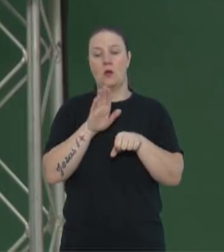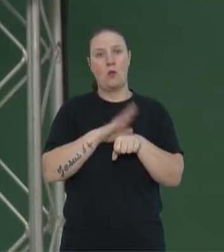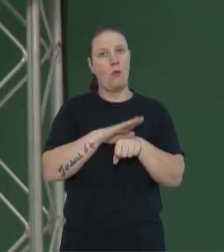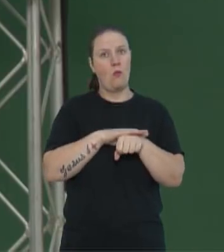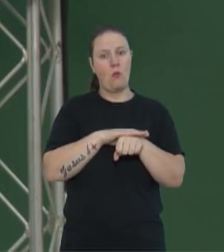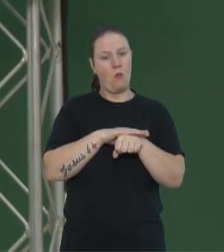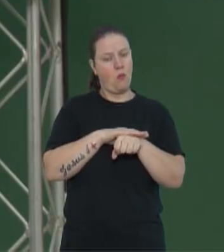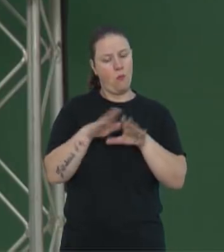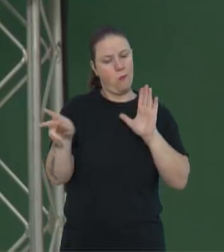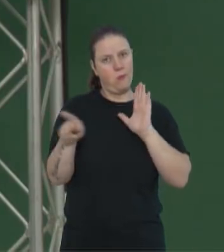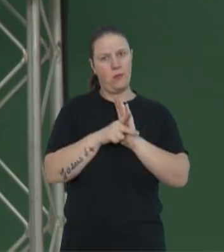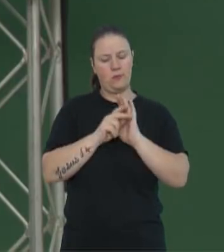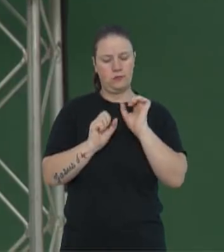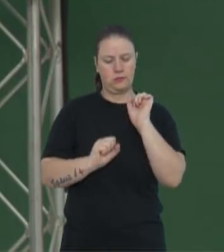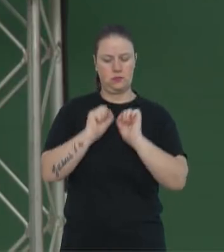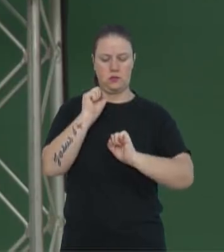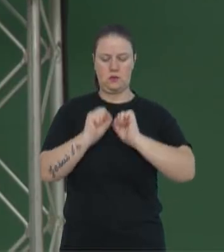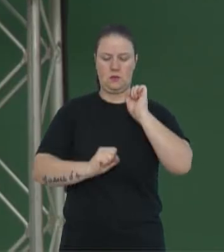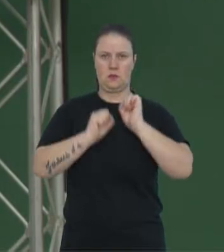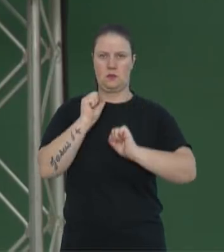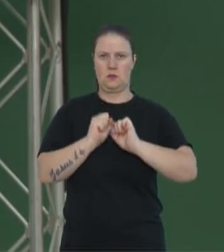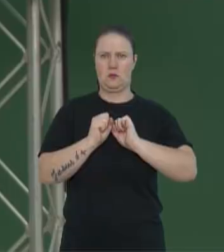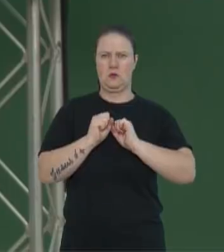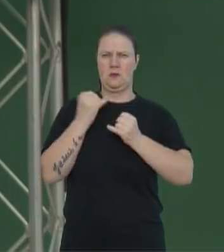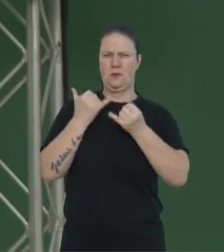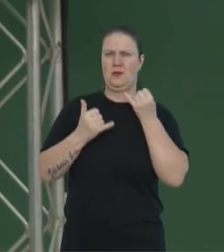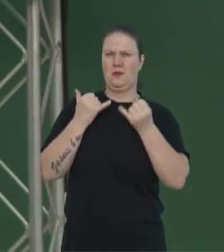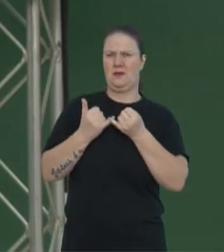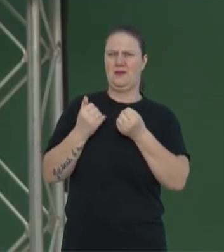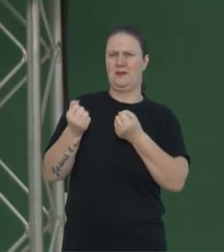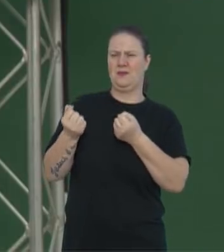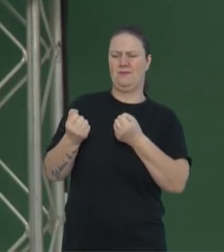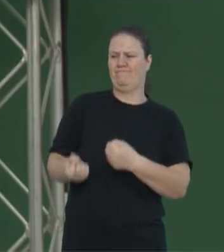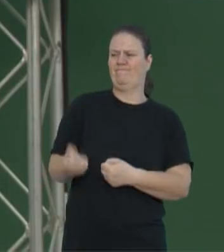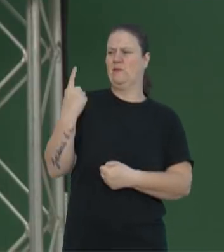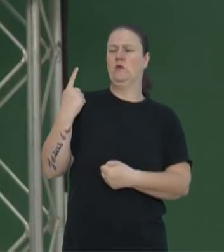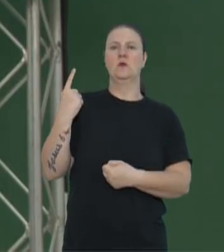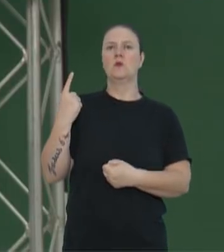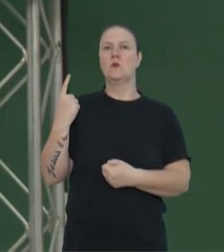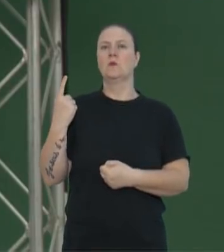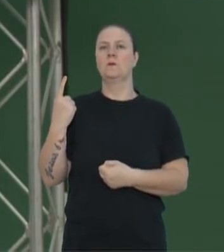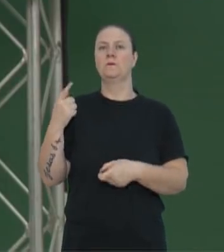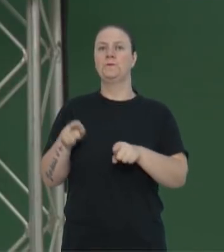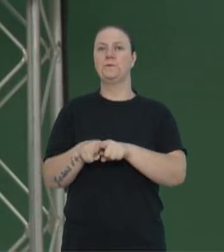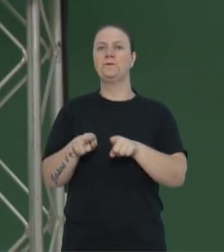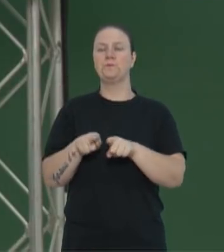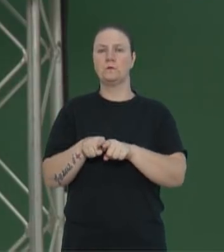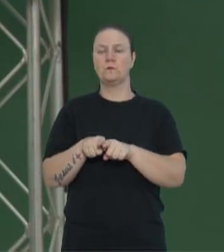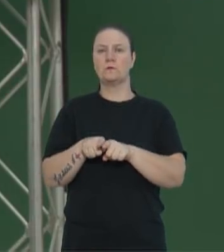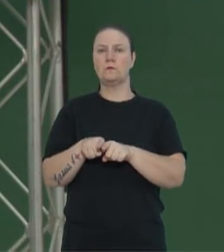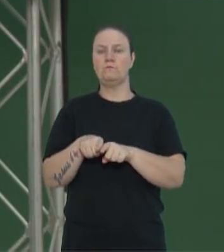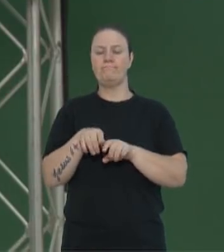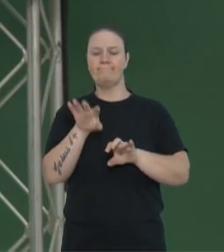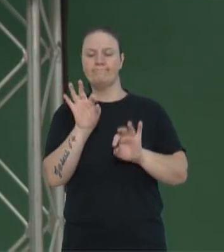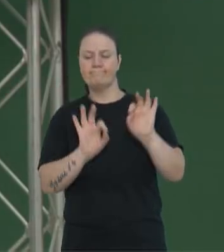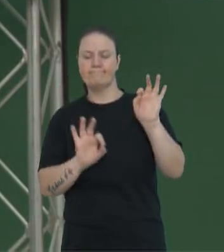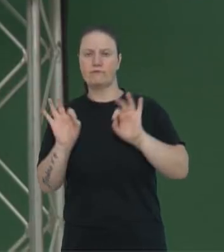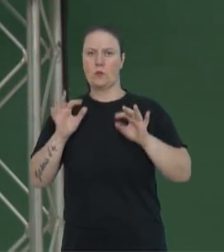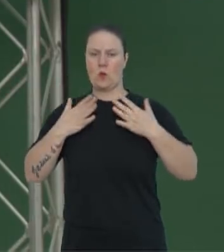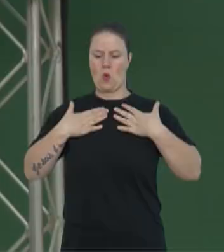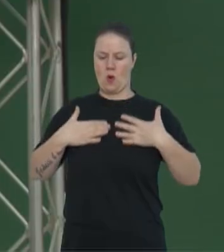a existência artificial ali que aquela imagem passa, né? Então, começa-se a organizar o